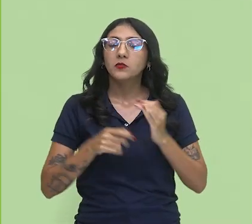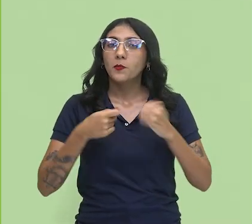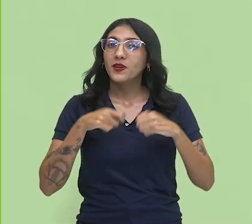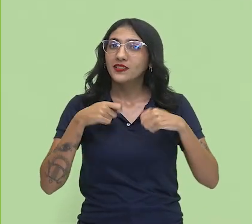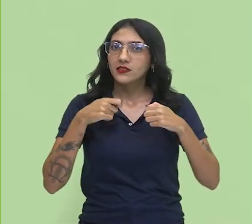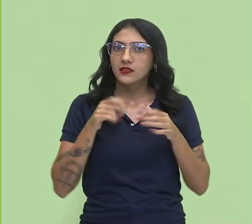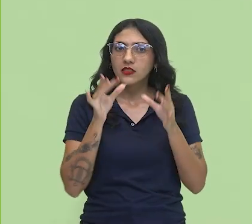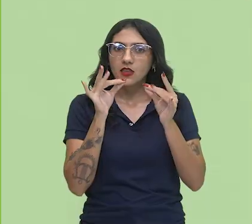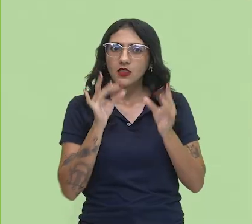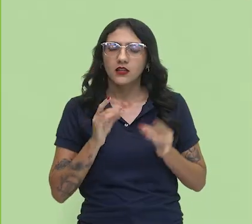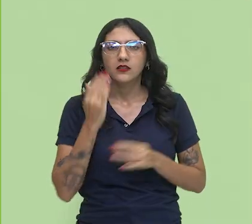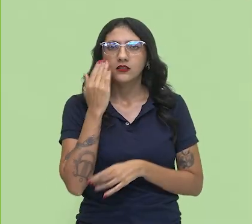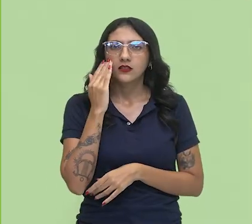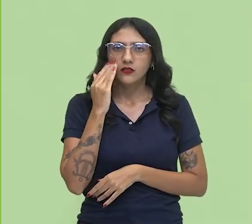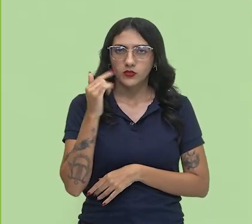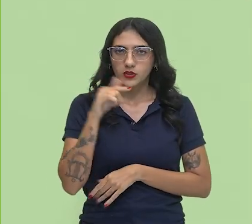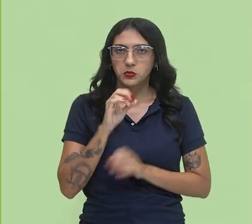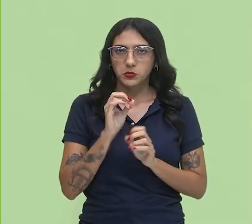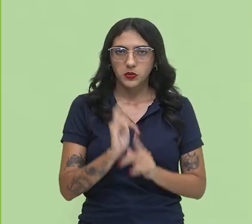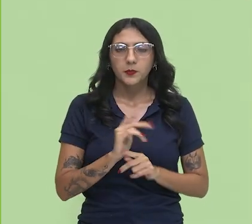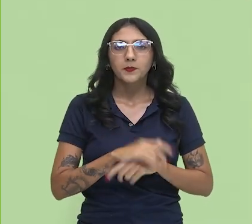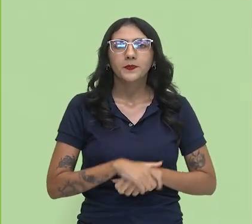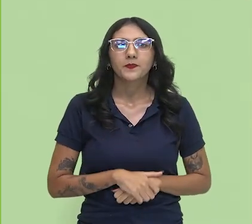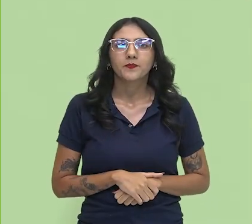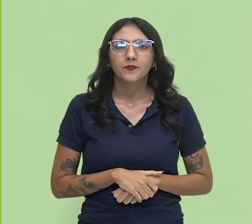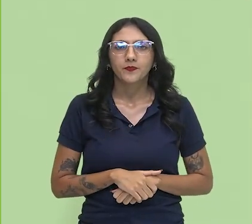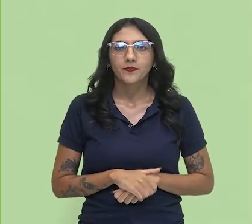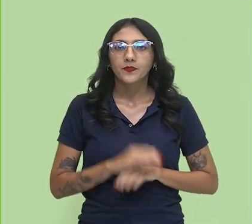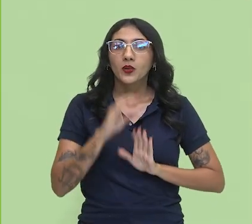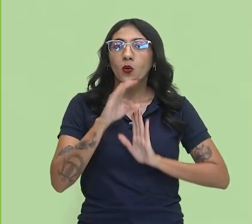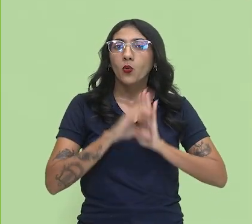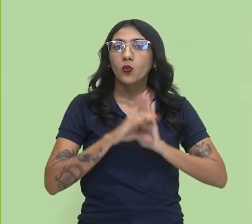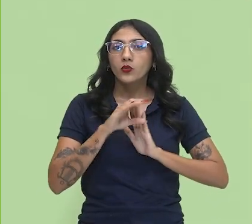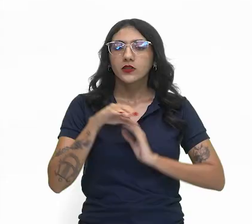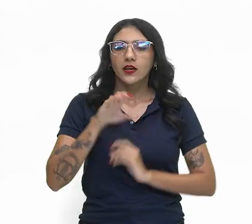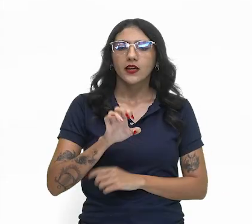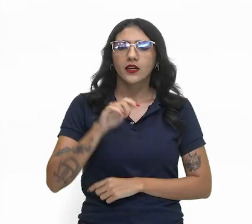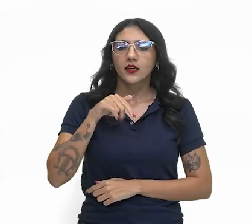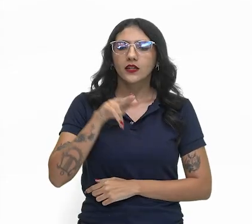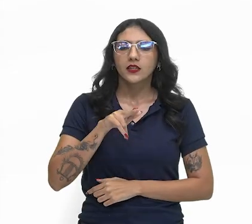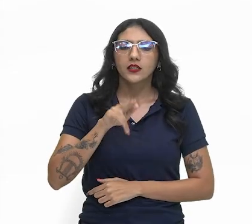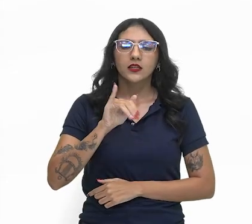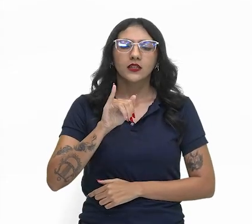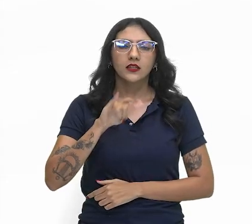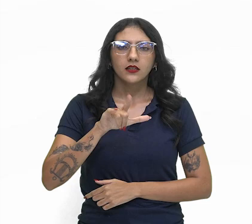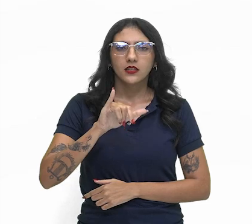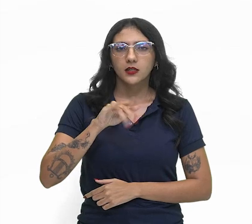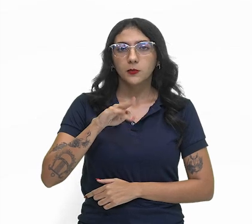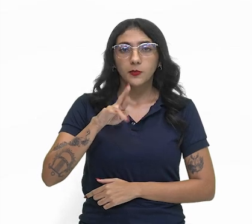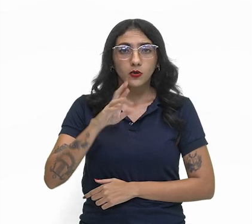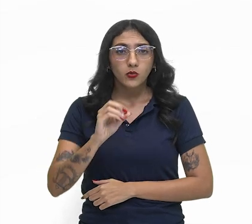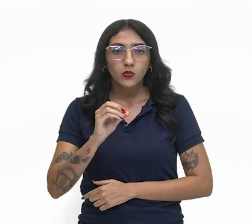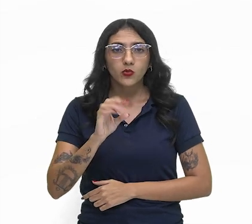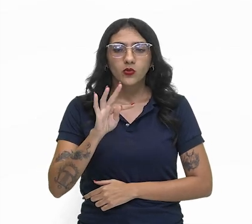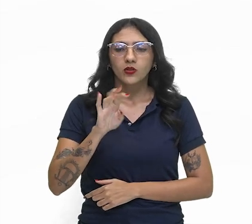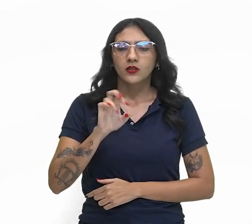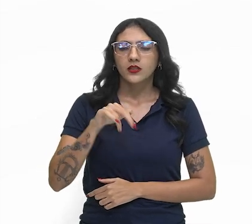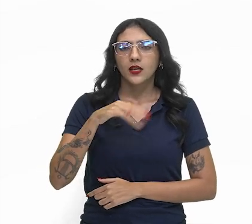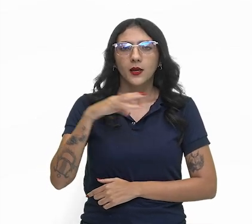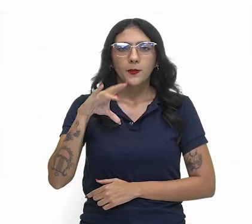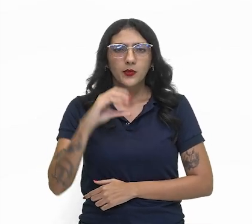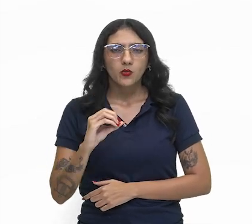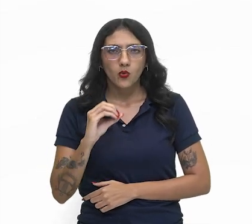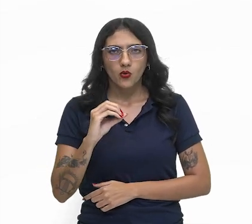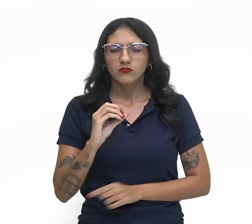bem compreendido por todos vocês. É o conceito de equilíbrio térmico. O que é o